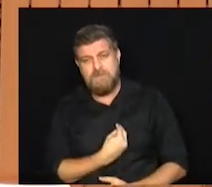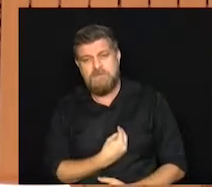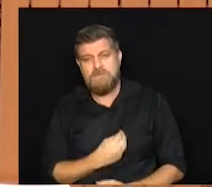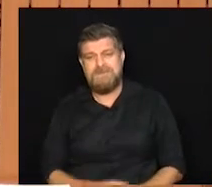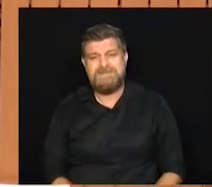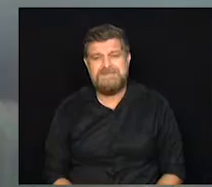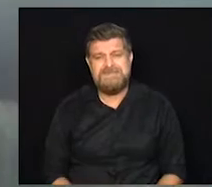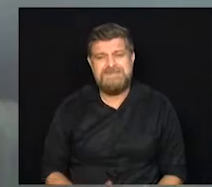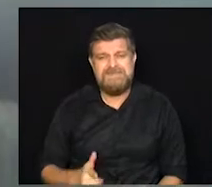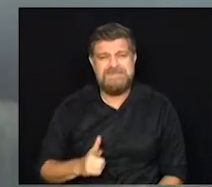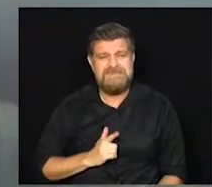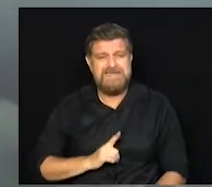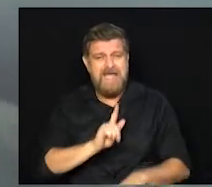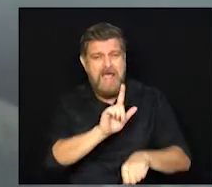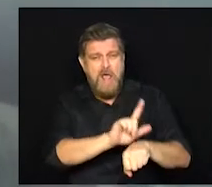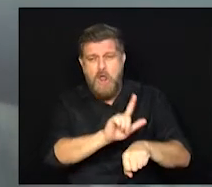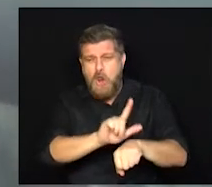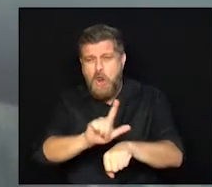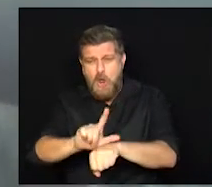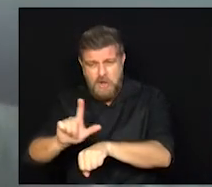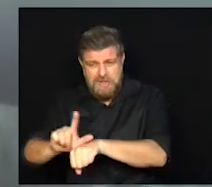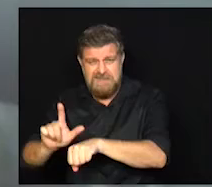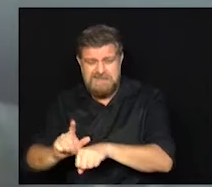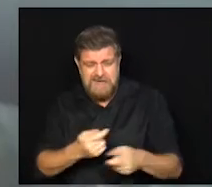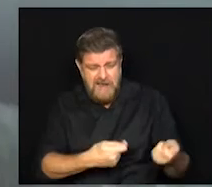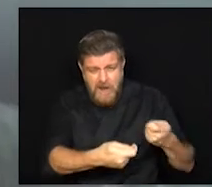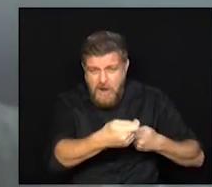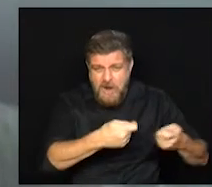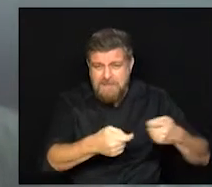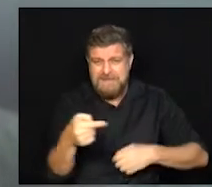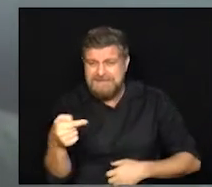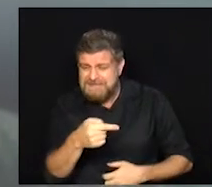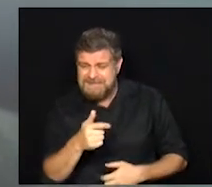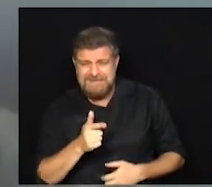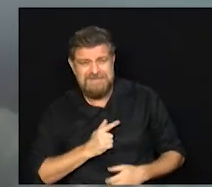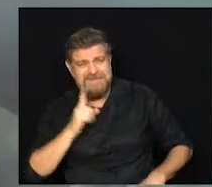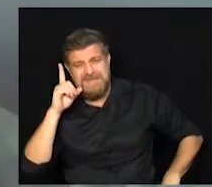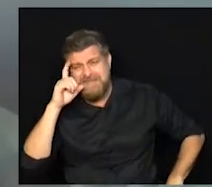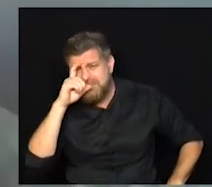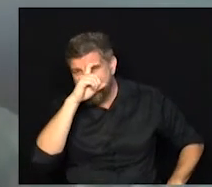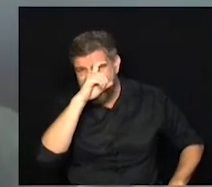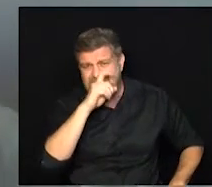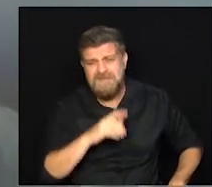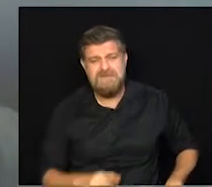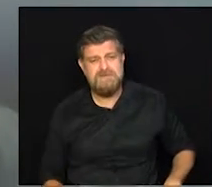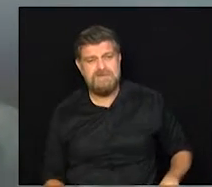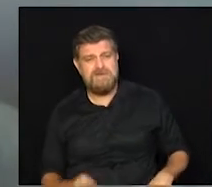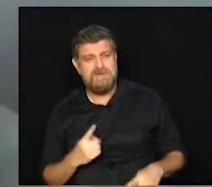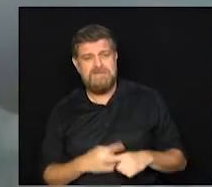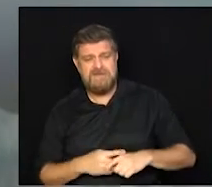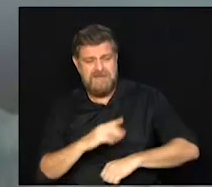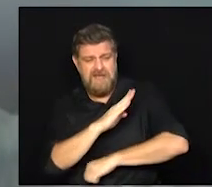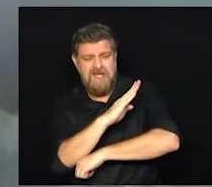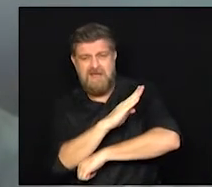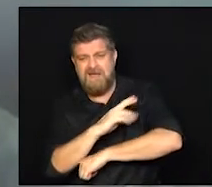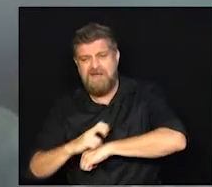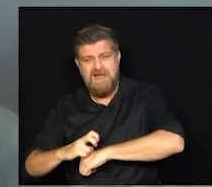muitos comércios também que têm muita dificuldade e não tem